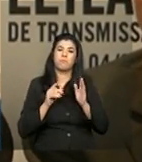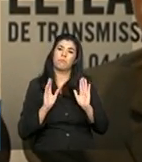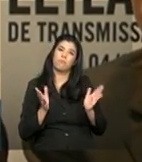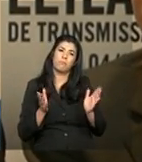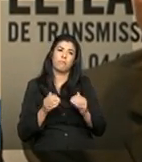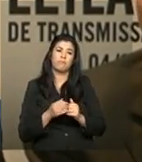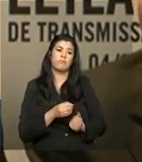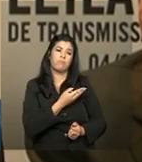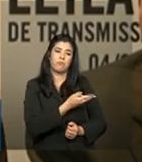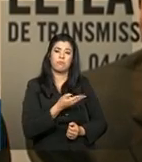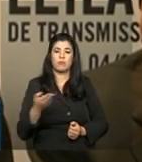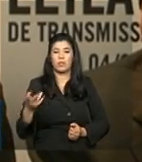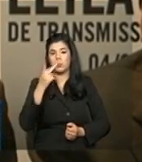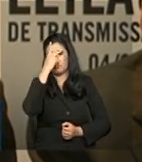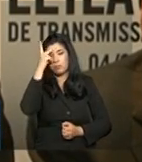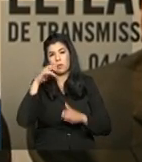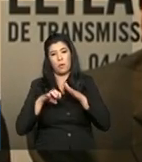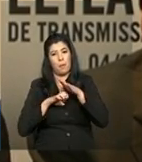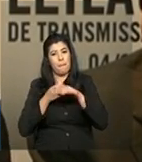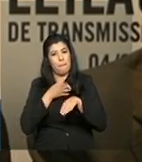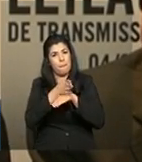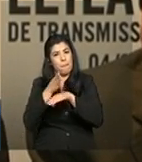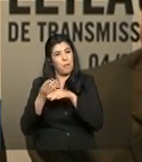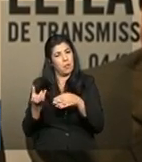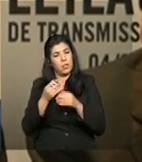os empreendedores gostariam de falar alguma coisa.